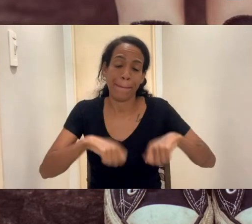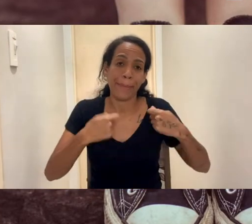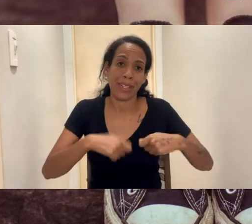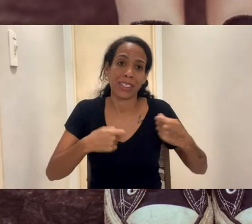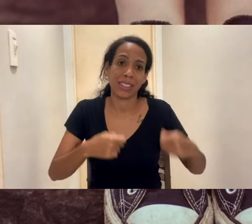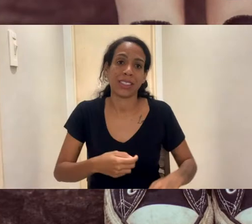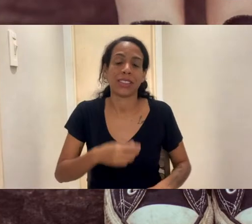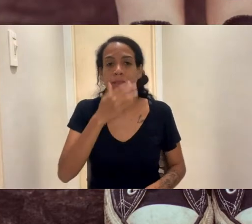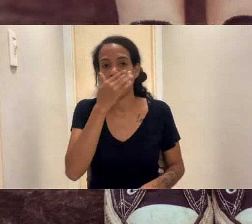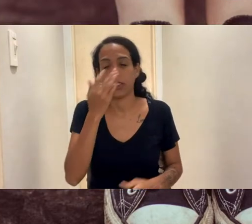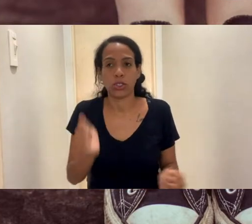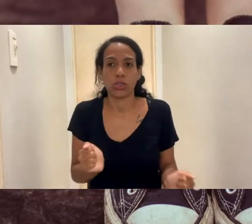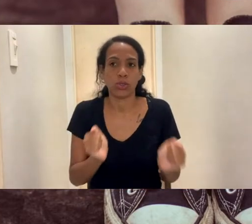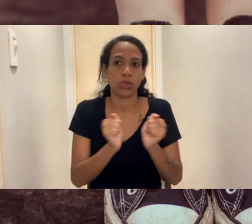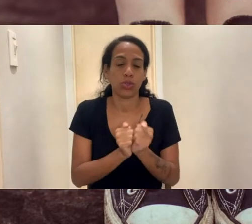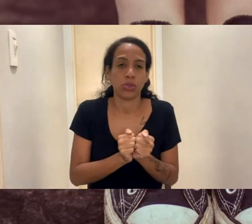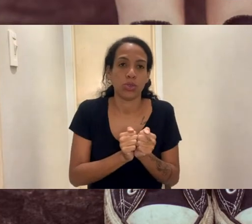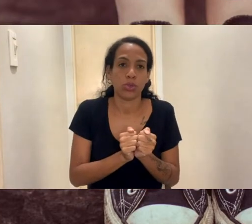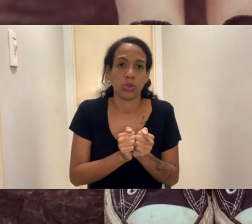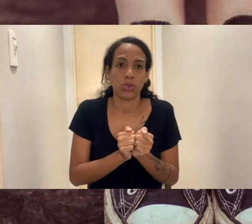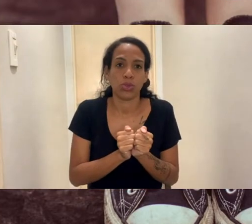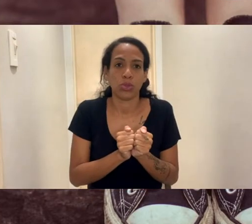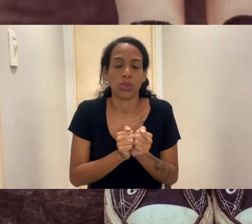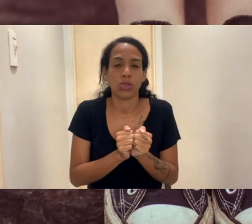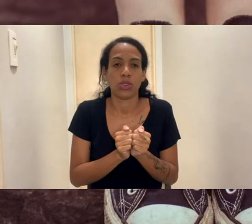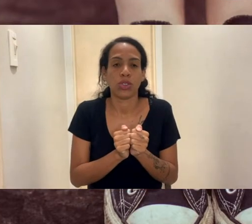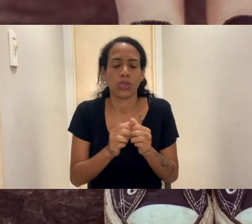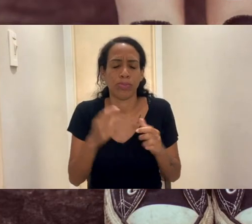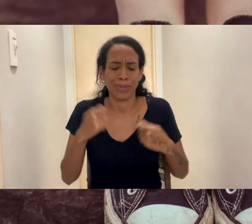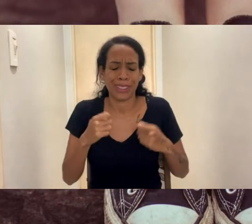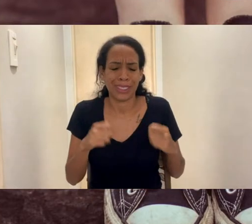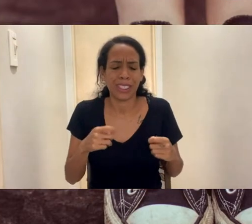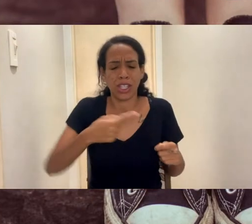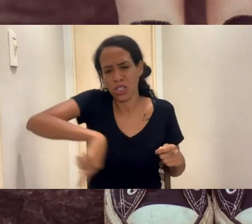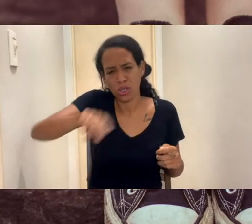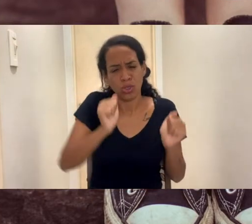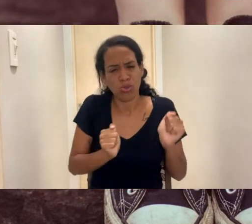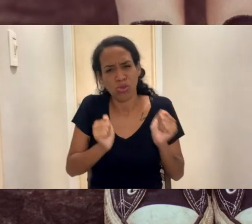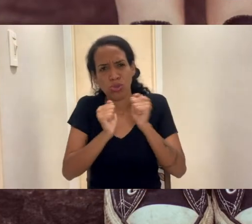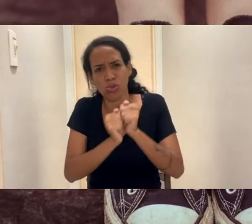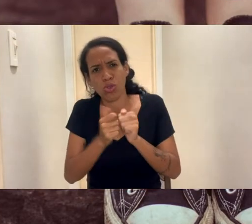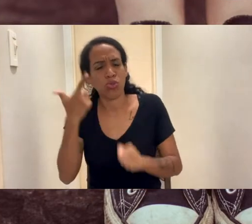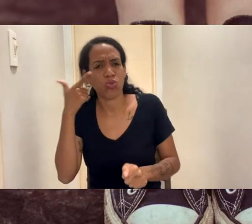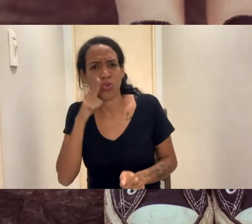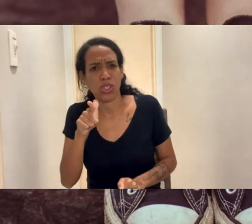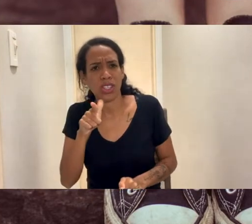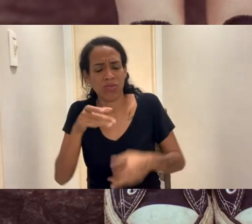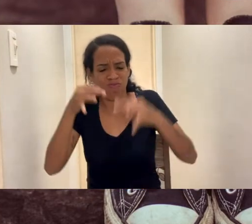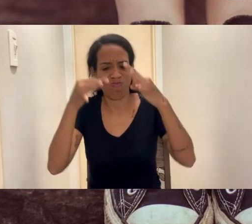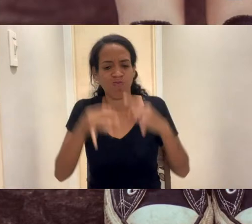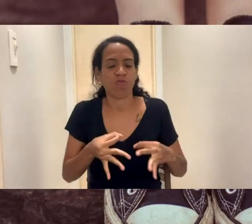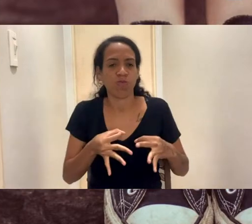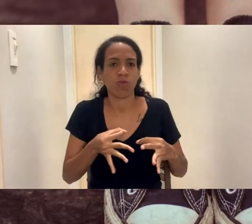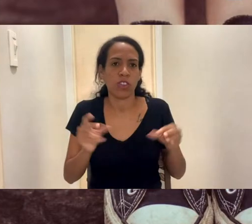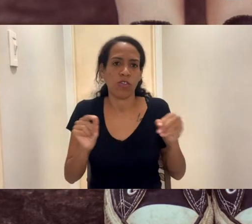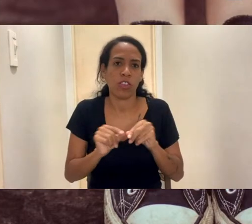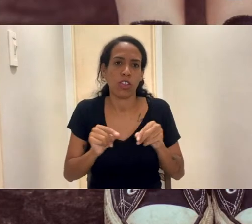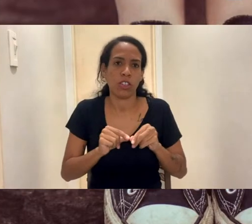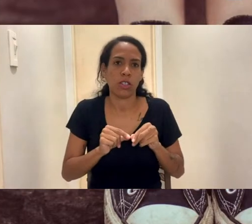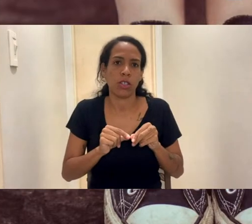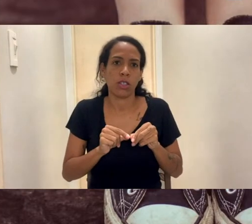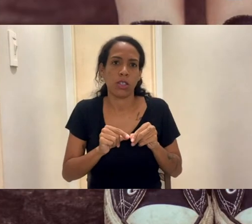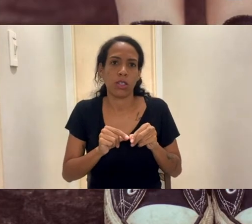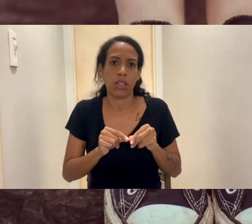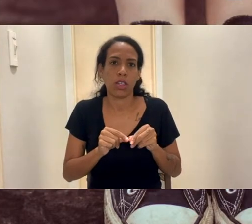estar juntos, né, unidos de alguma forma para conseguir, de fato, fazer com que